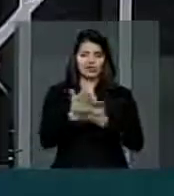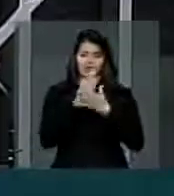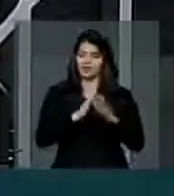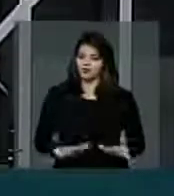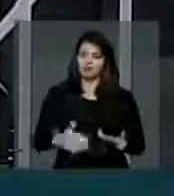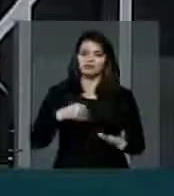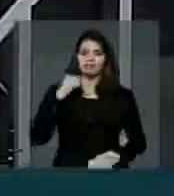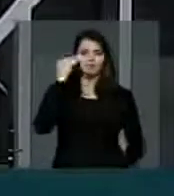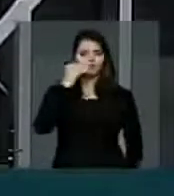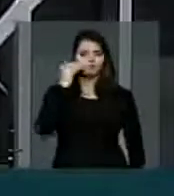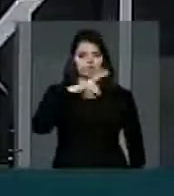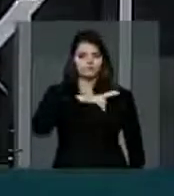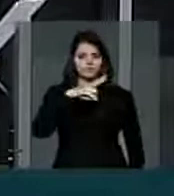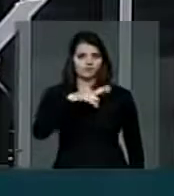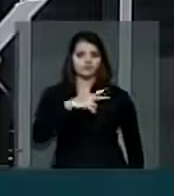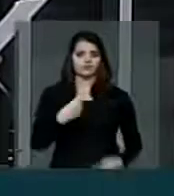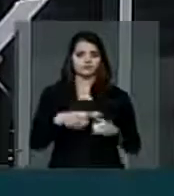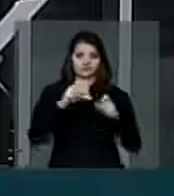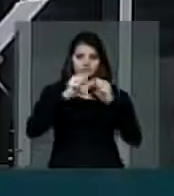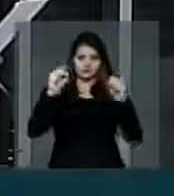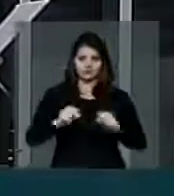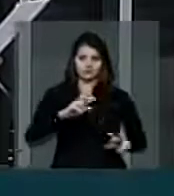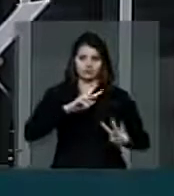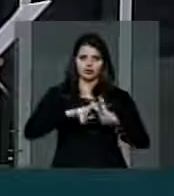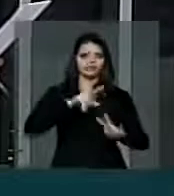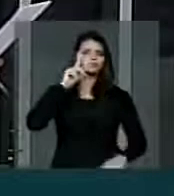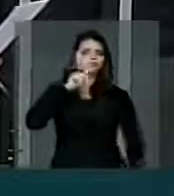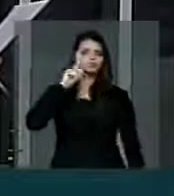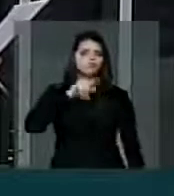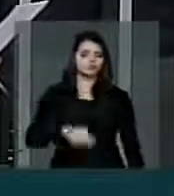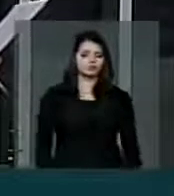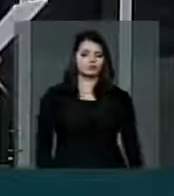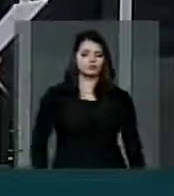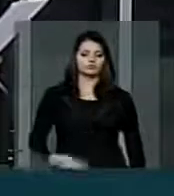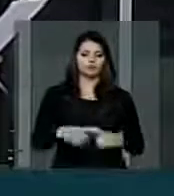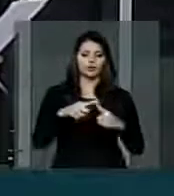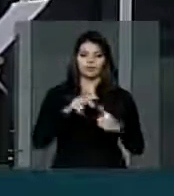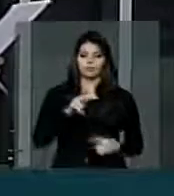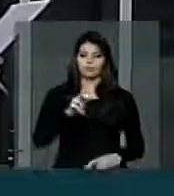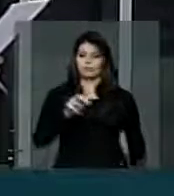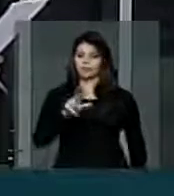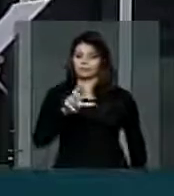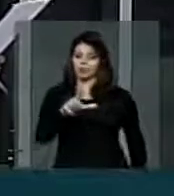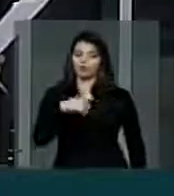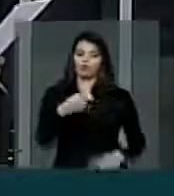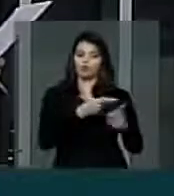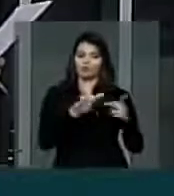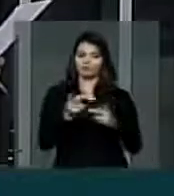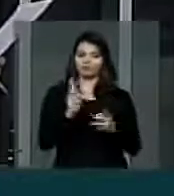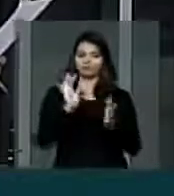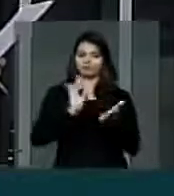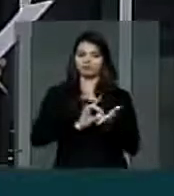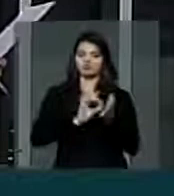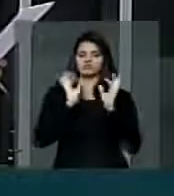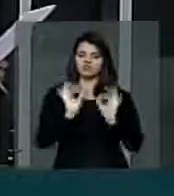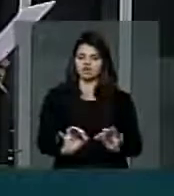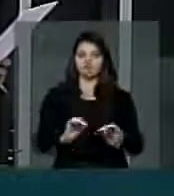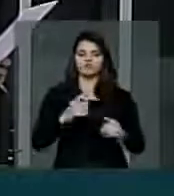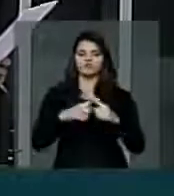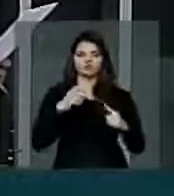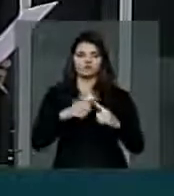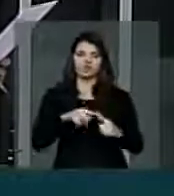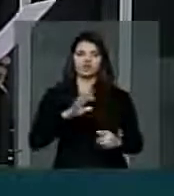da experiência privatista do sistema prisional norte-americano, Paul Krugman convida uma constatação